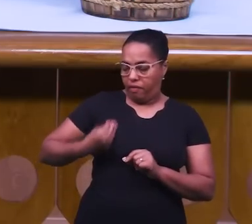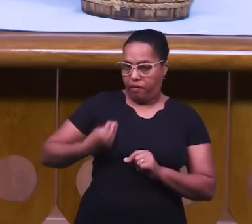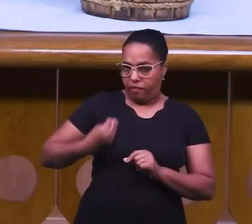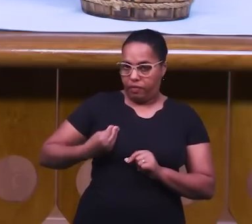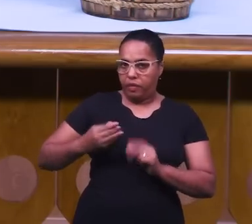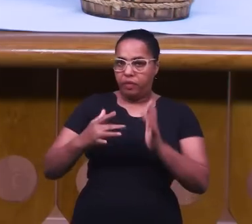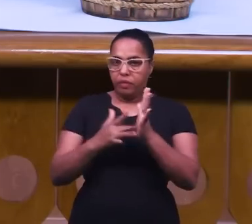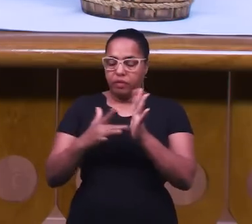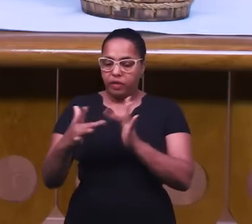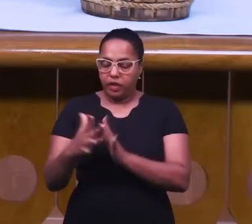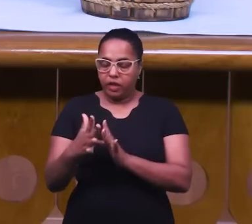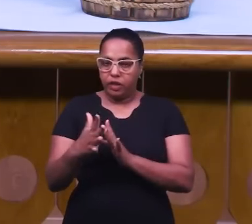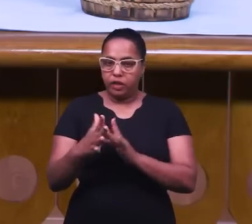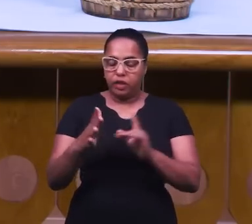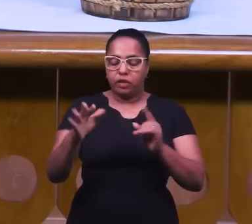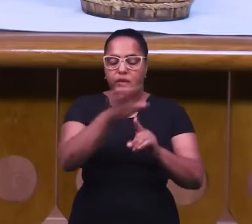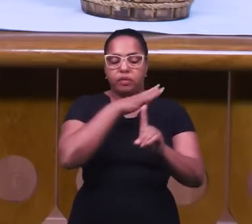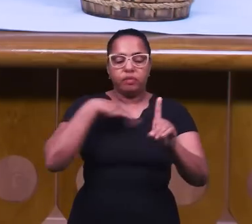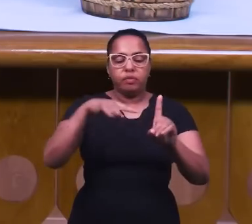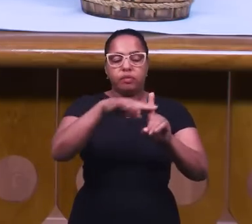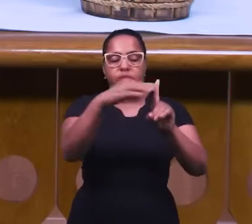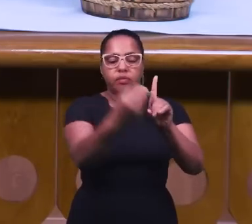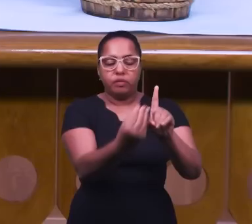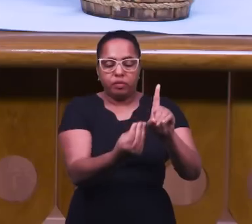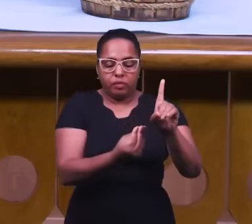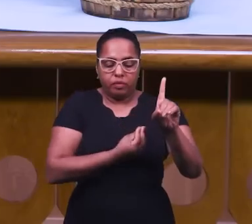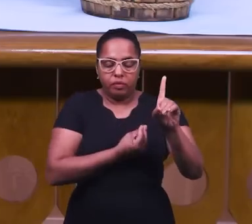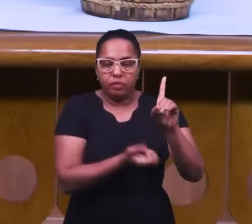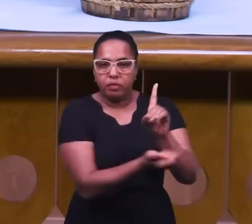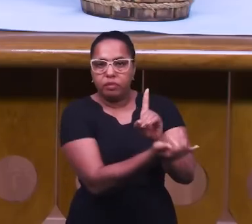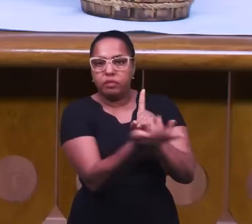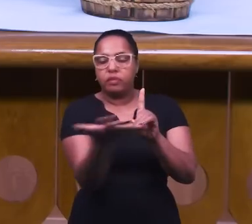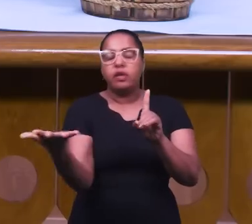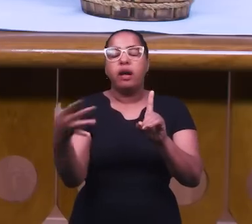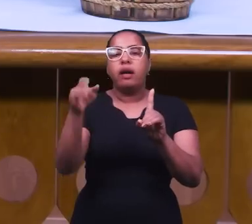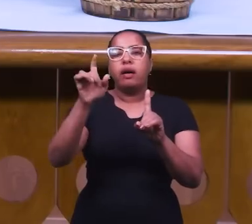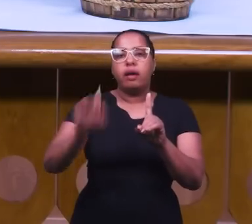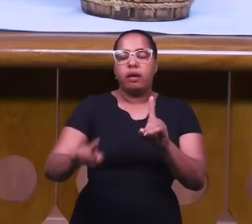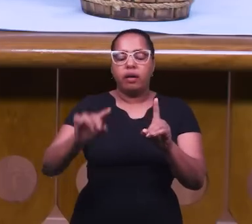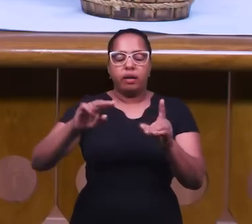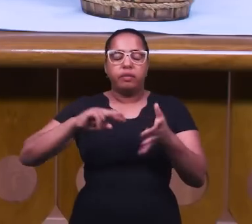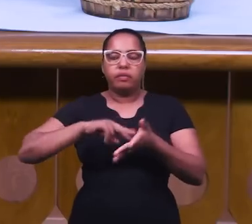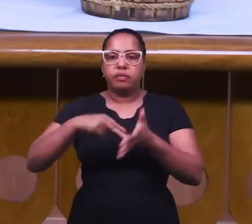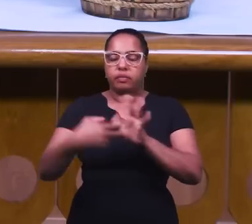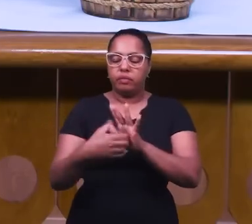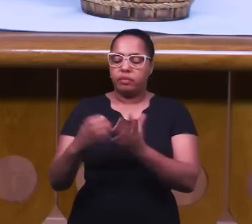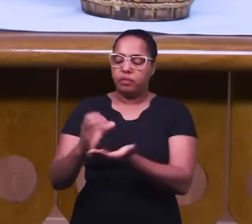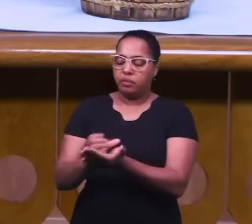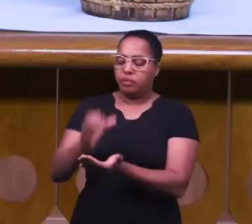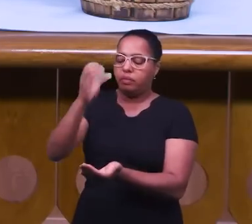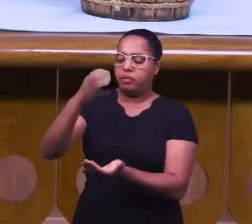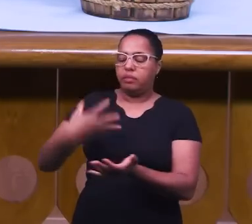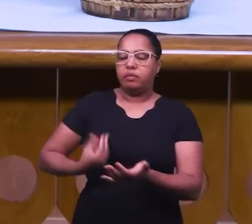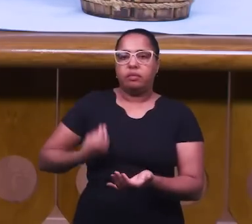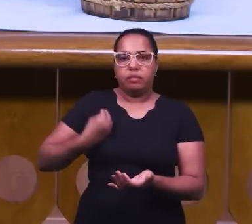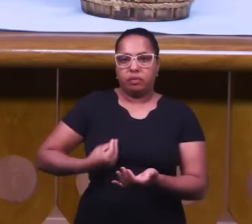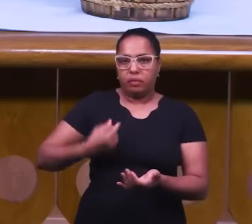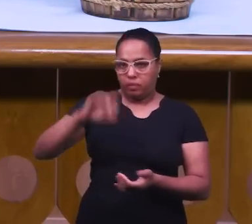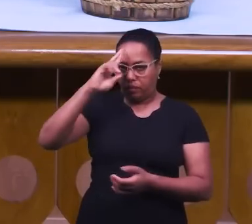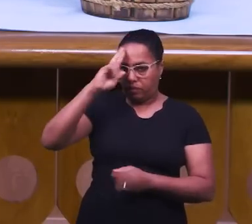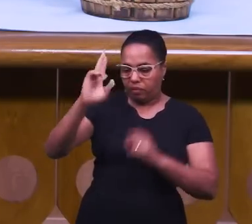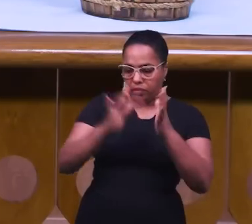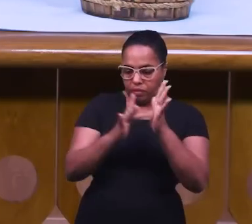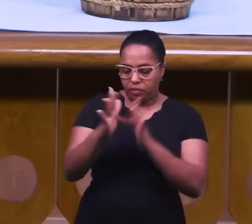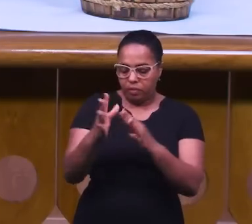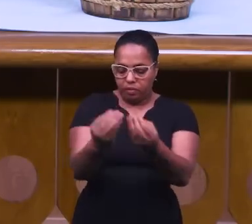vida que Jesus trouxe para nós. É exatamente esse o significado do cálice, a vida que o Senhor